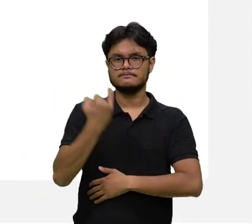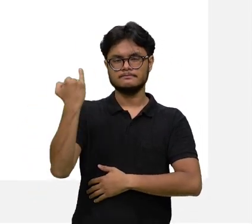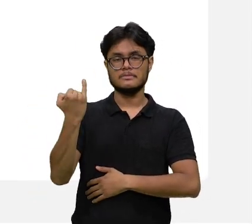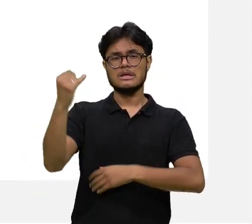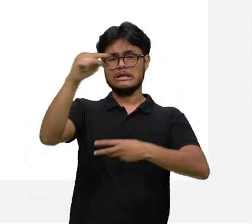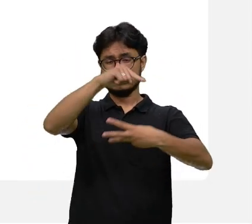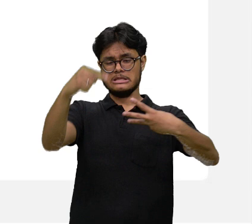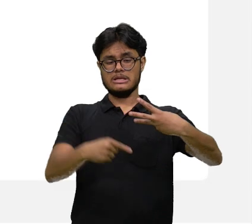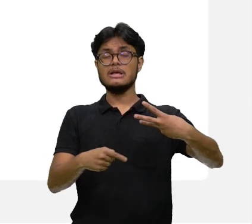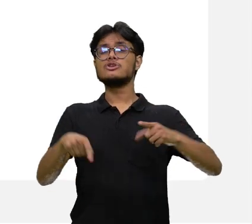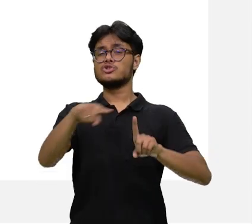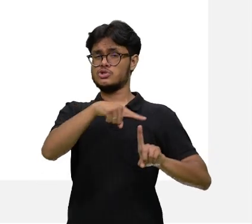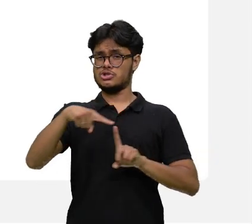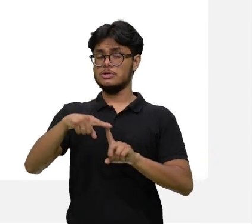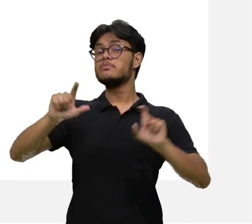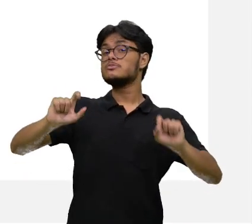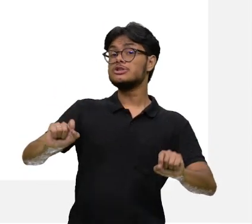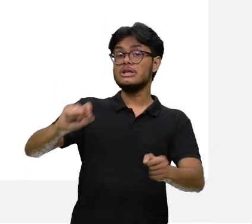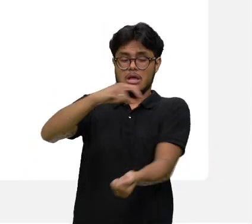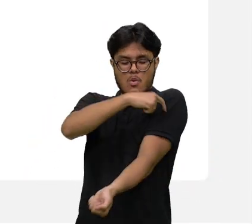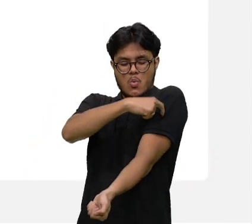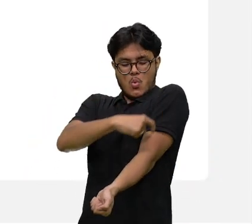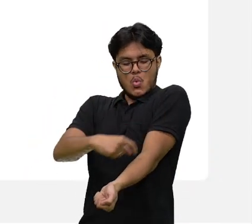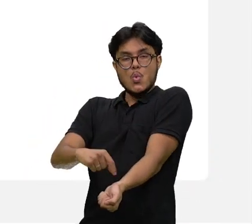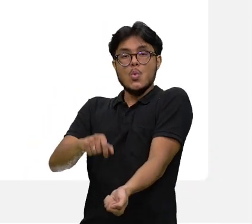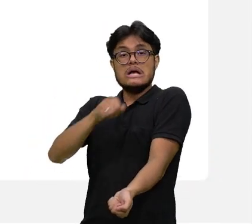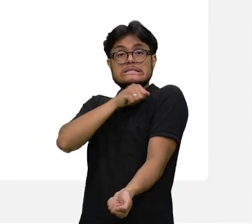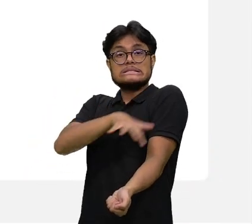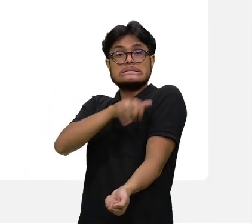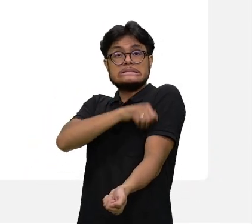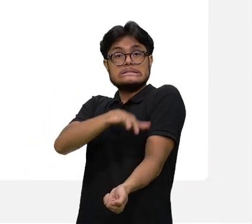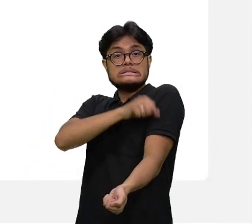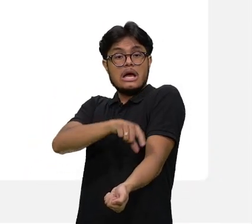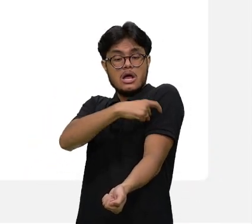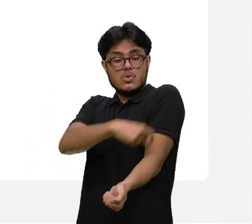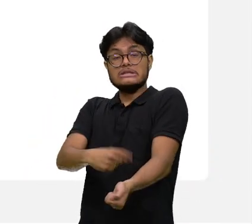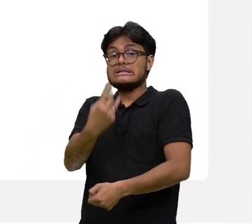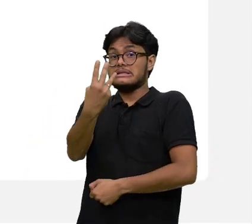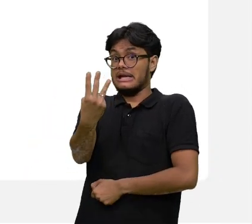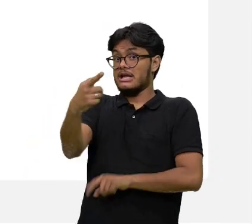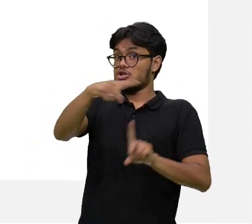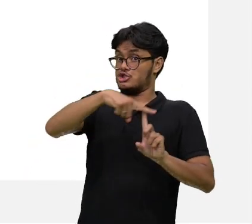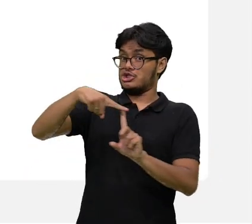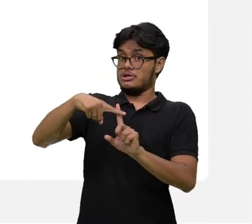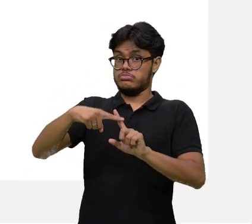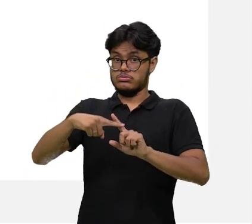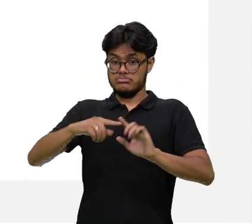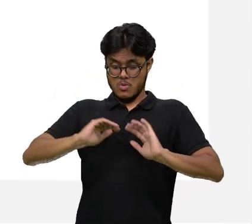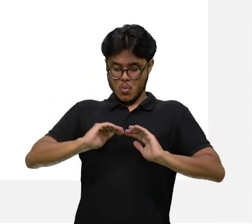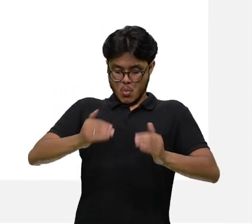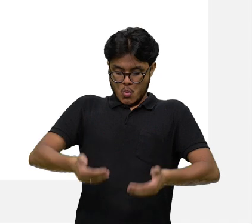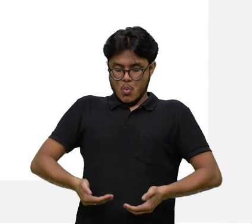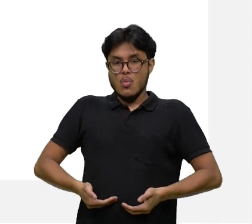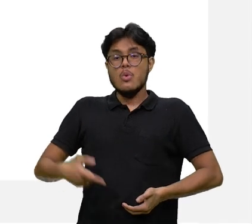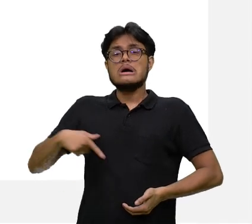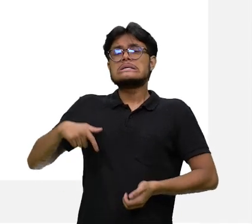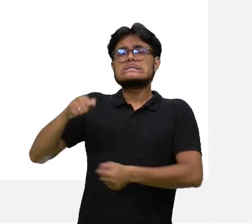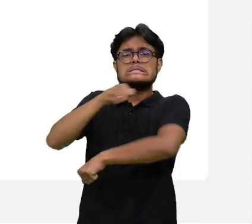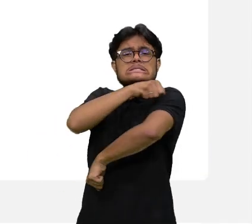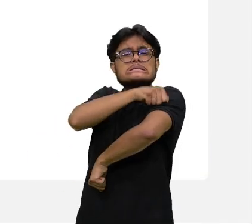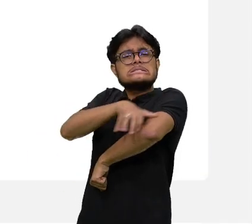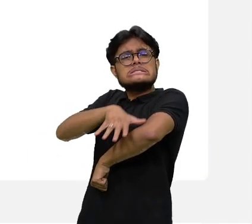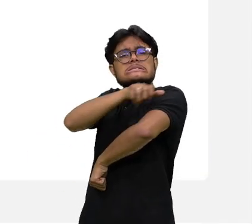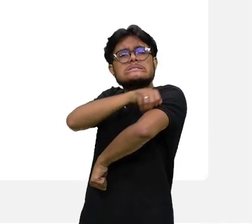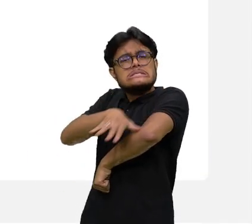tipos de vasos sanguíneos existentes no cordão umbilical. Cuidado com isso. Só que as artérias, elas carregam sangue, sabe o quê? O que